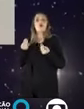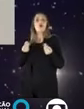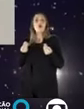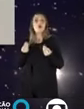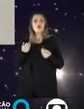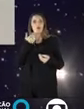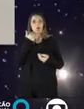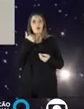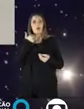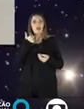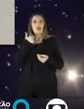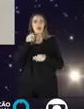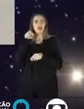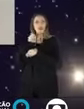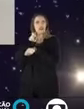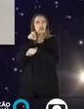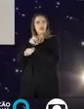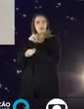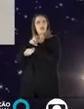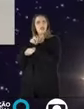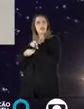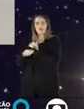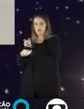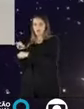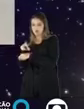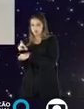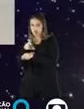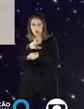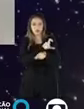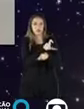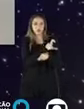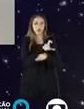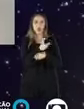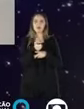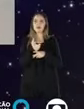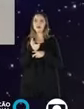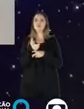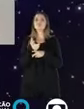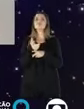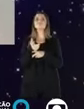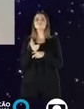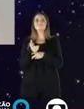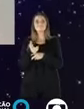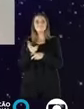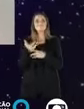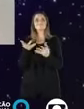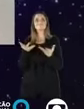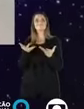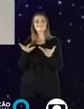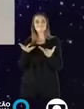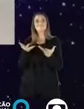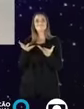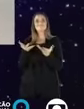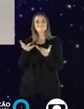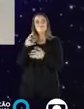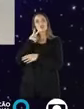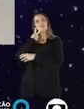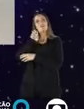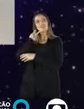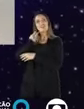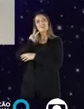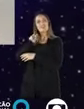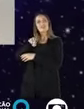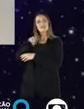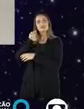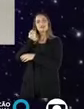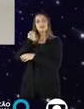colocando veneno todo dia? Aí a ficha caiu, entendeu? Então aquele adubinho para fortalecer o solo é veneno, aquele remedinho para